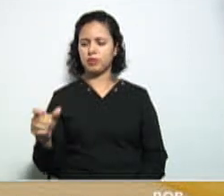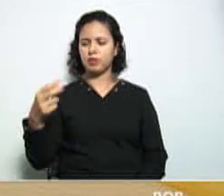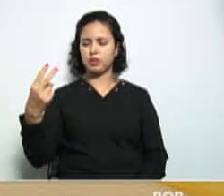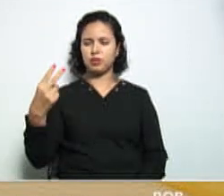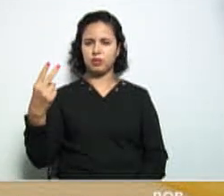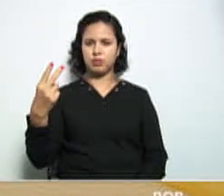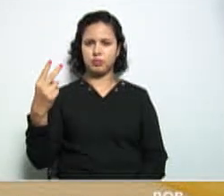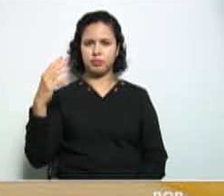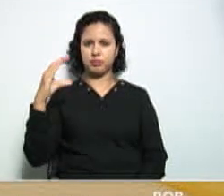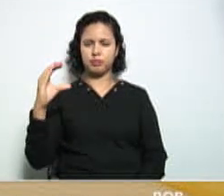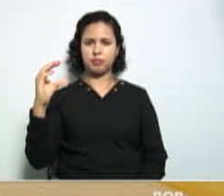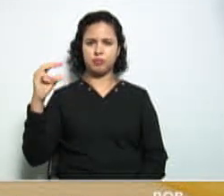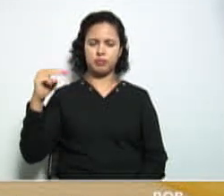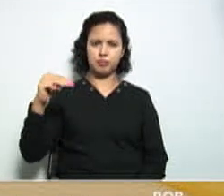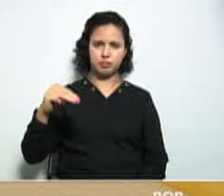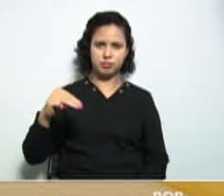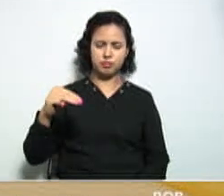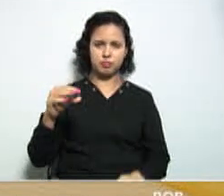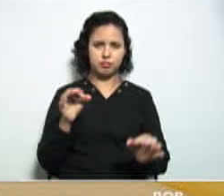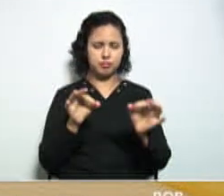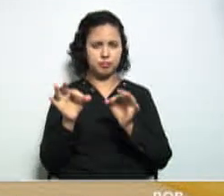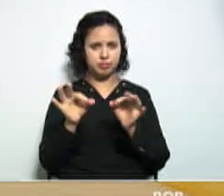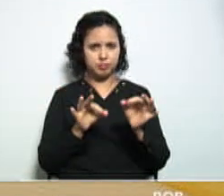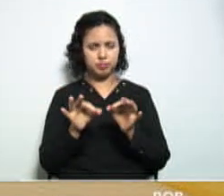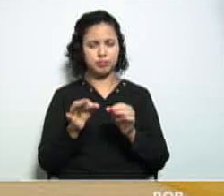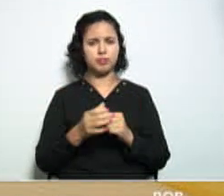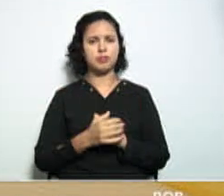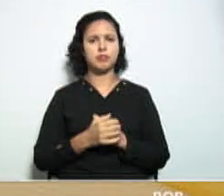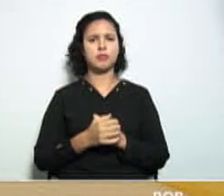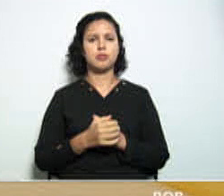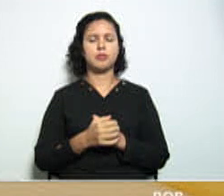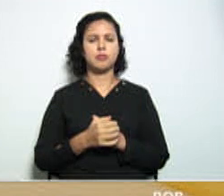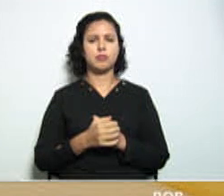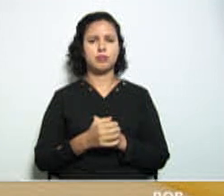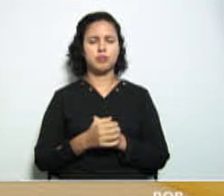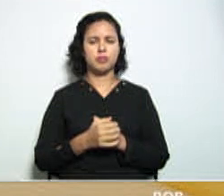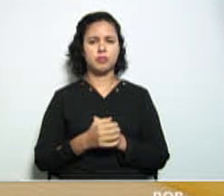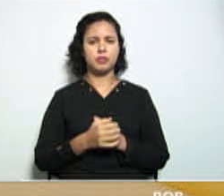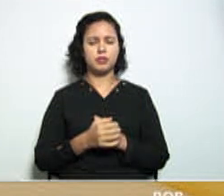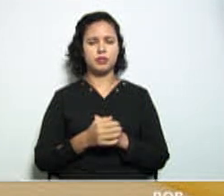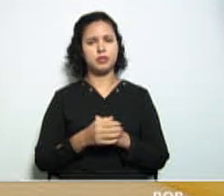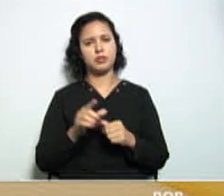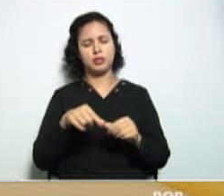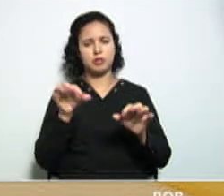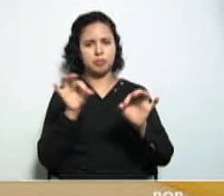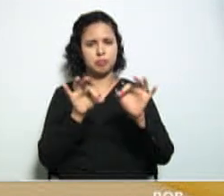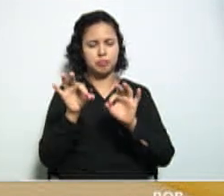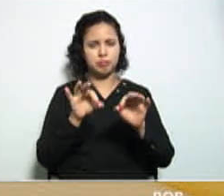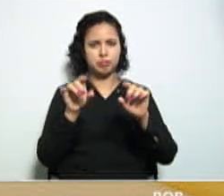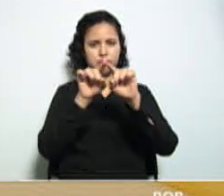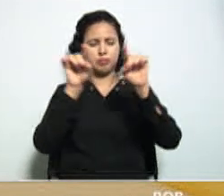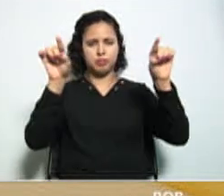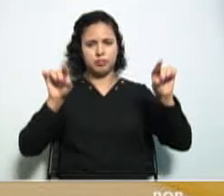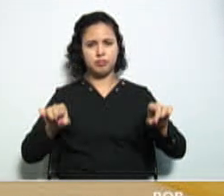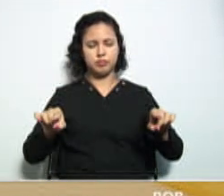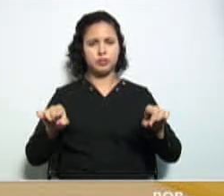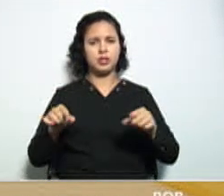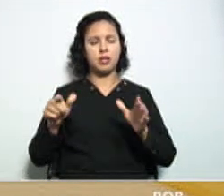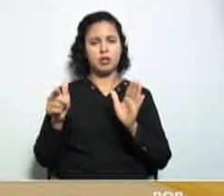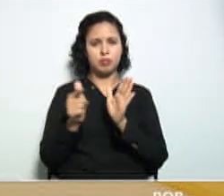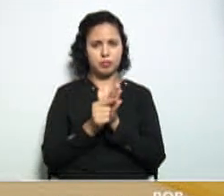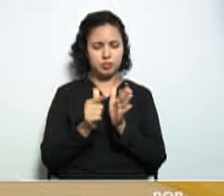só para fins de estética e de organização do documento. Então, configuradas as margens, nós devemos configurar o